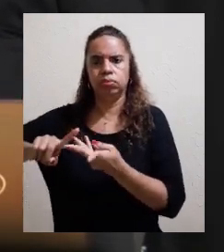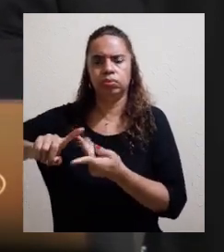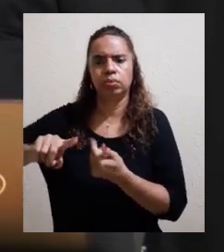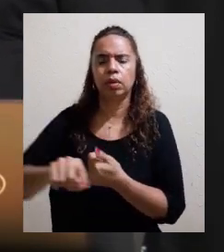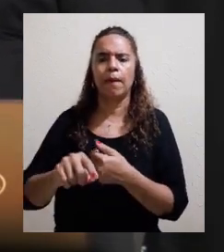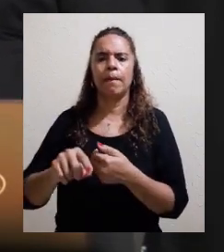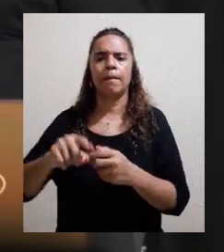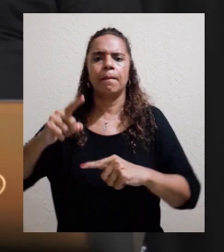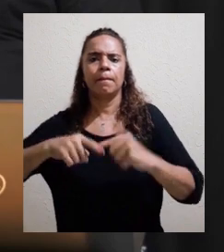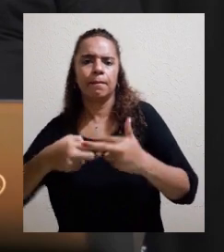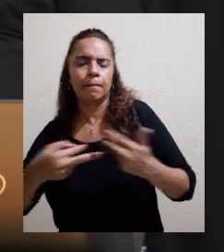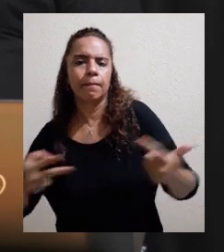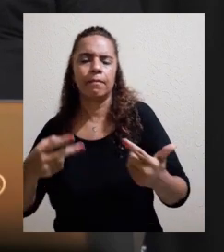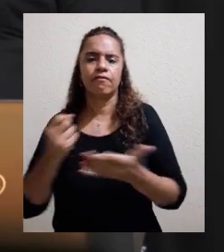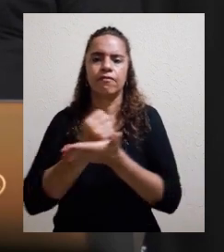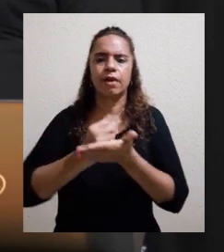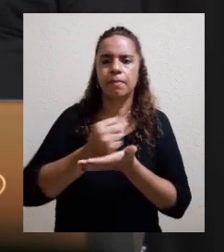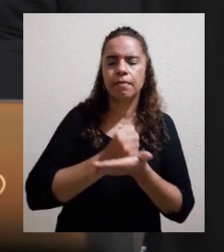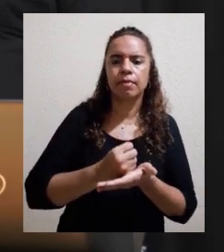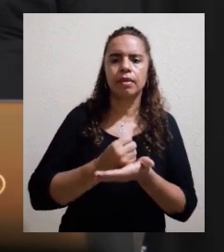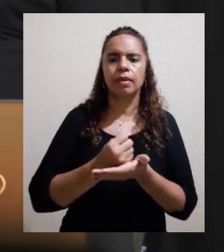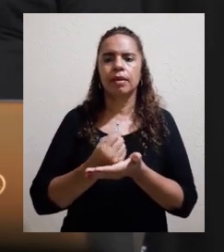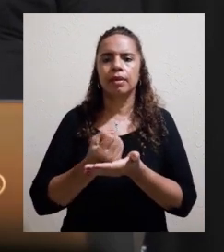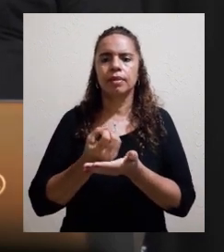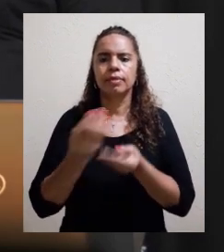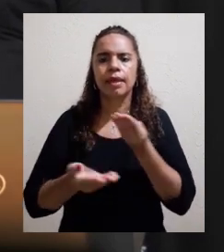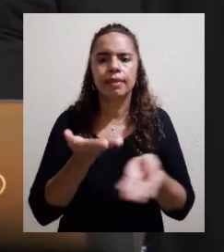de produtos farmacêuticos, de tratamento,